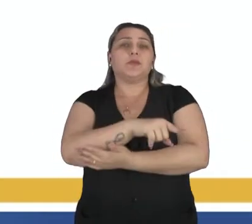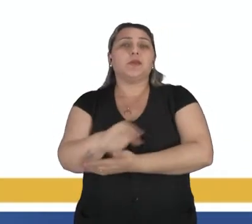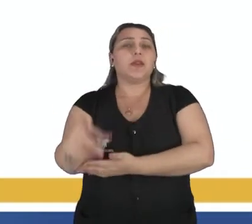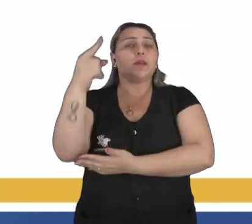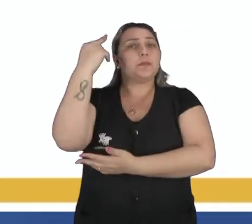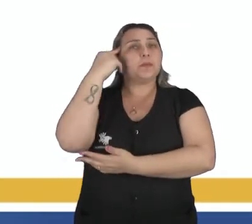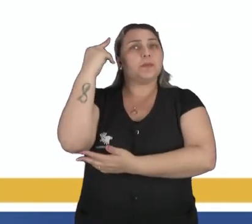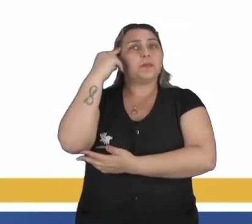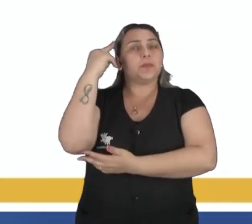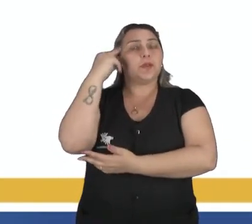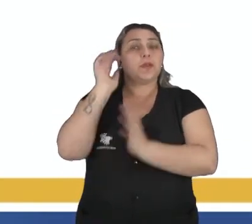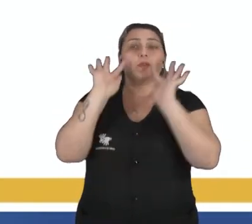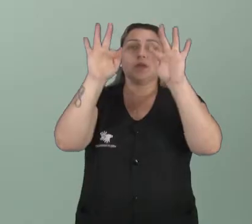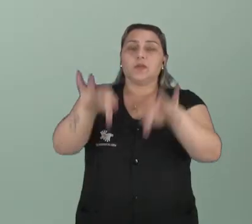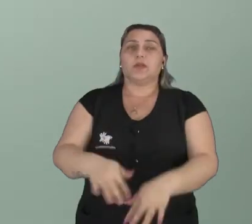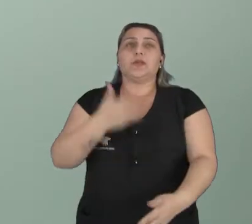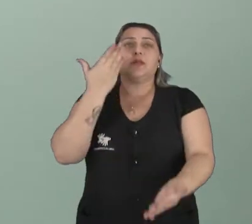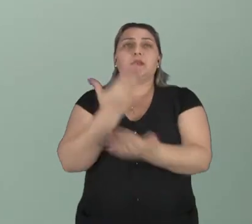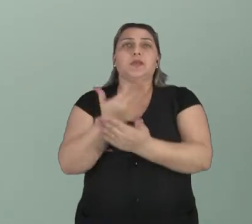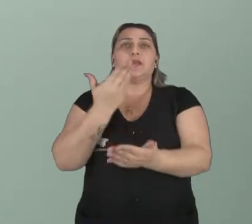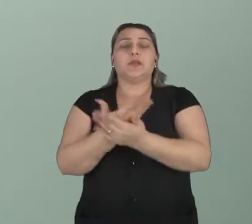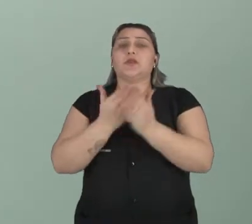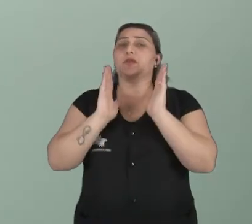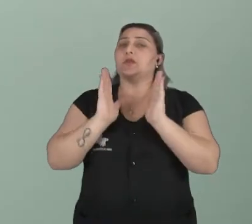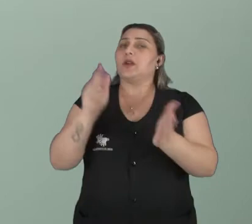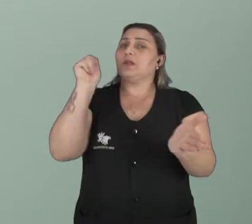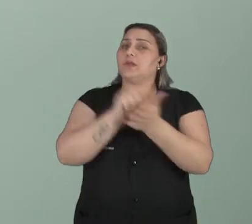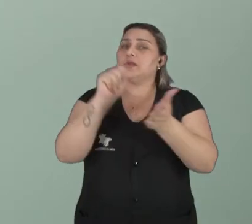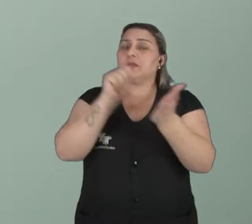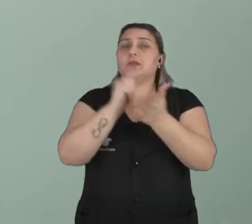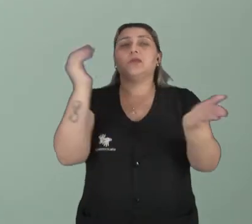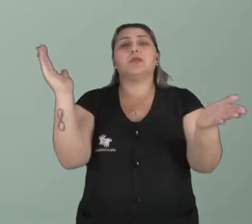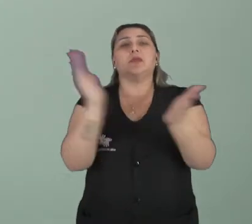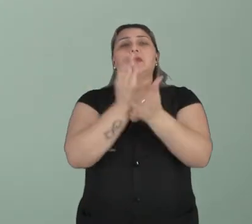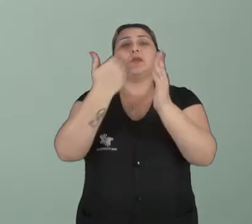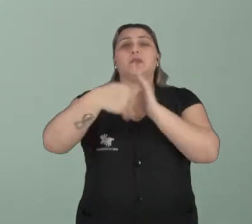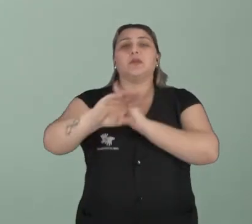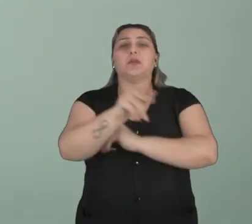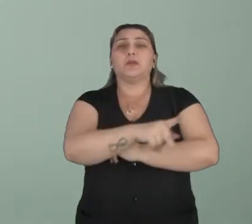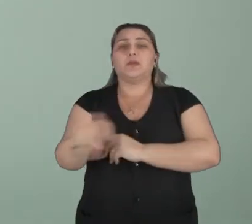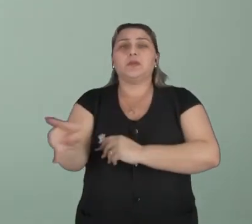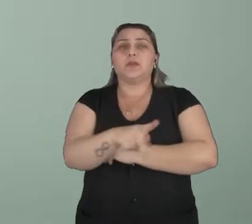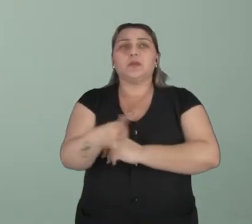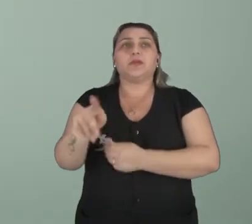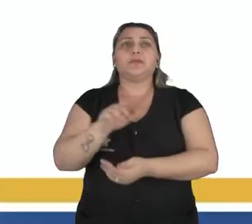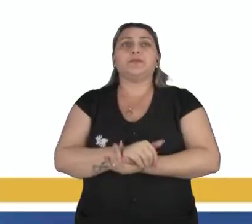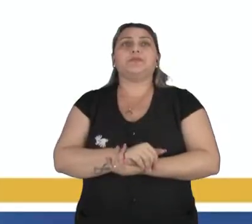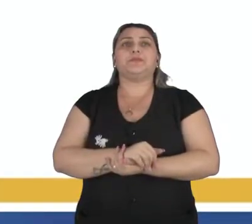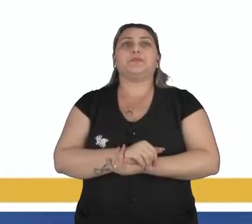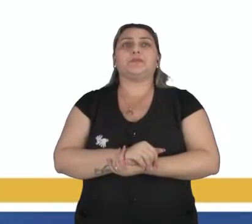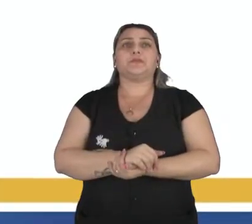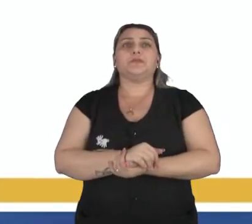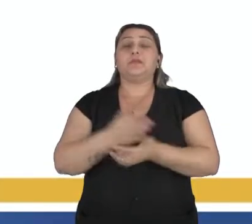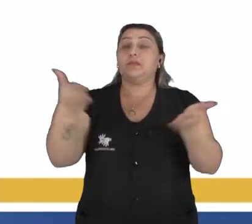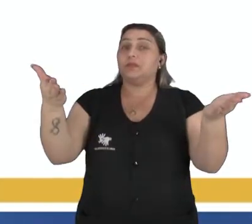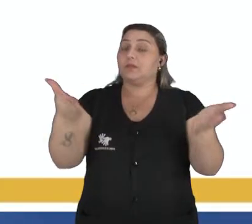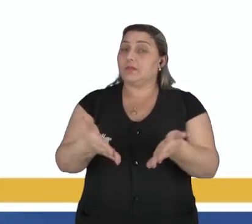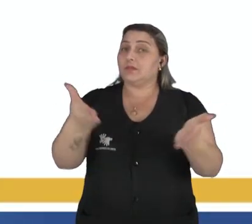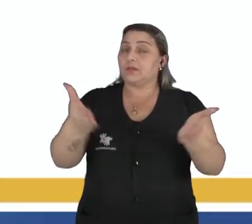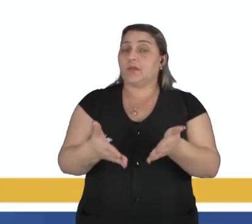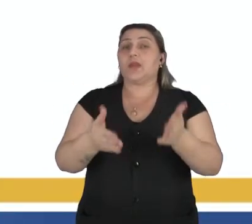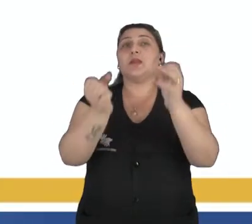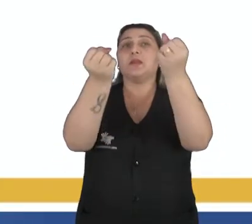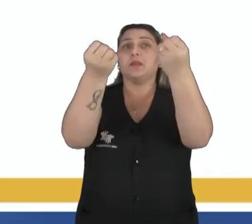vocês reflitam e no final da aula já anota no caderno, manda para o professor. Vamos lá! Agora, com